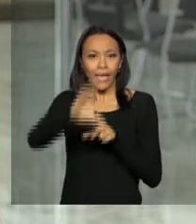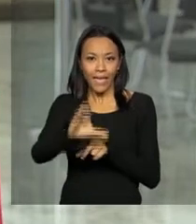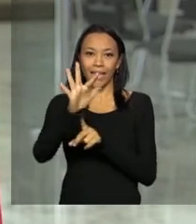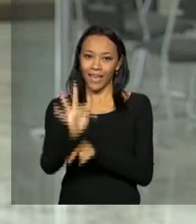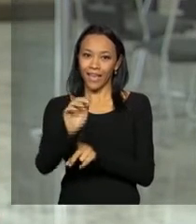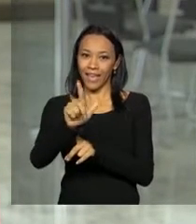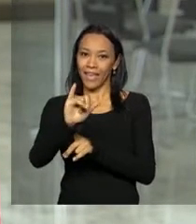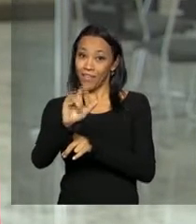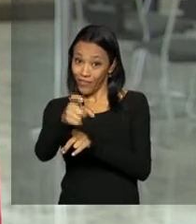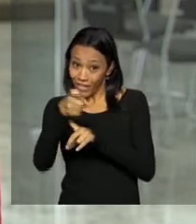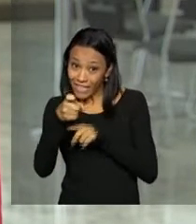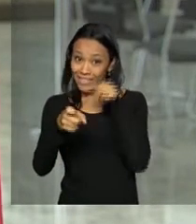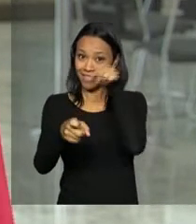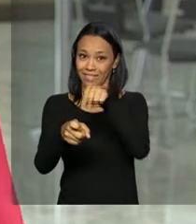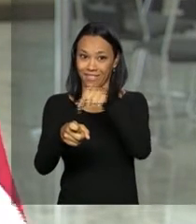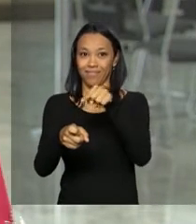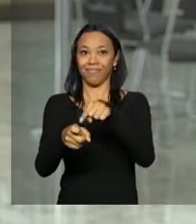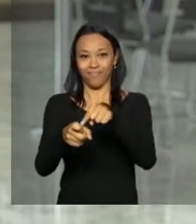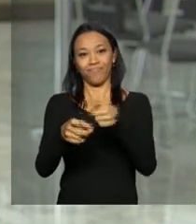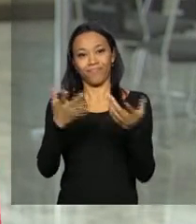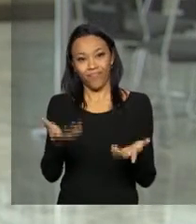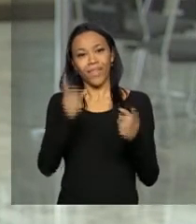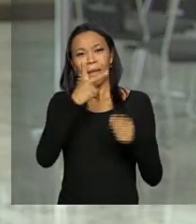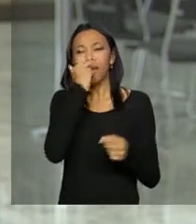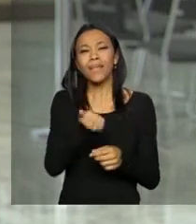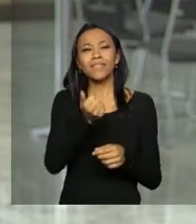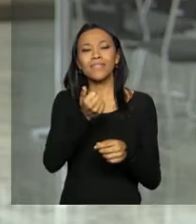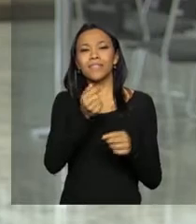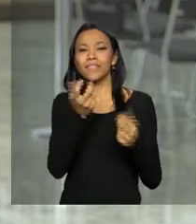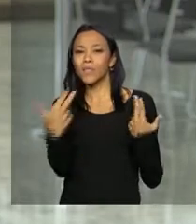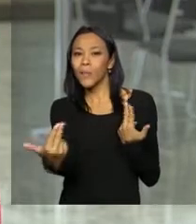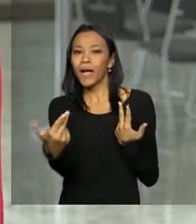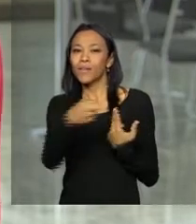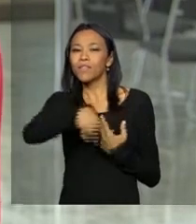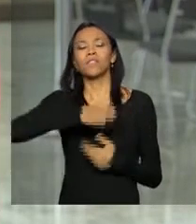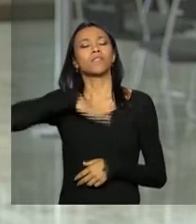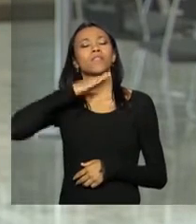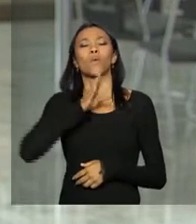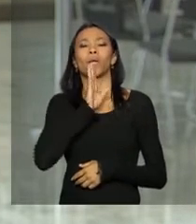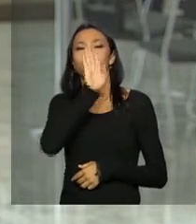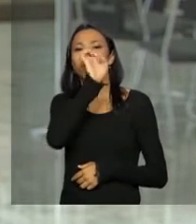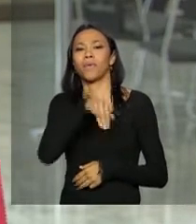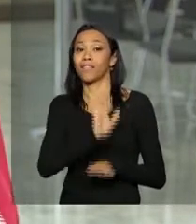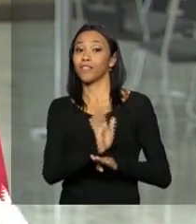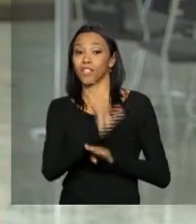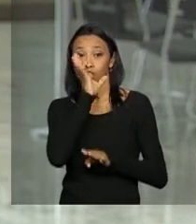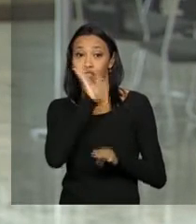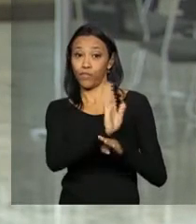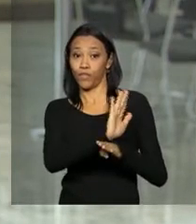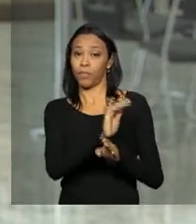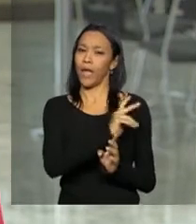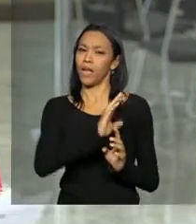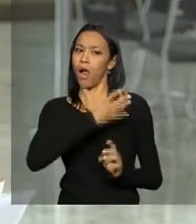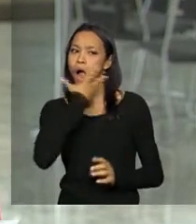aí a um nome de um sistema de televisão que os brasileiros já conhecem bem. Bom, portanto, são essas